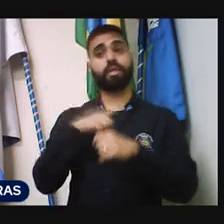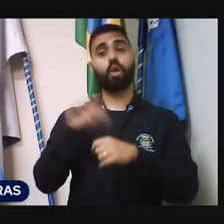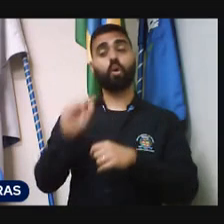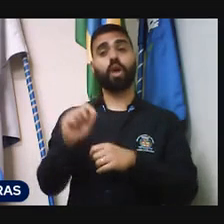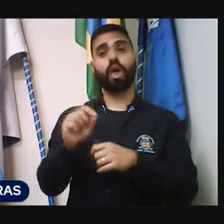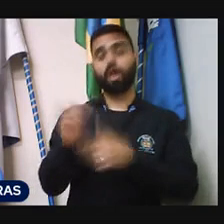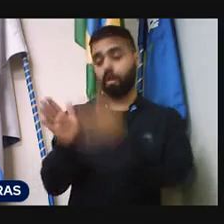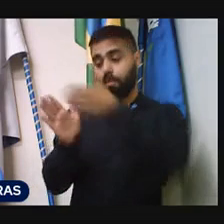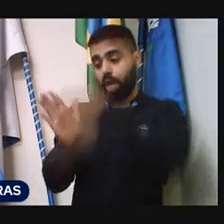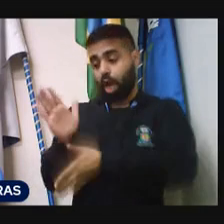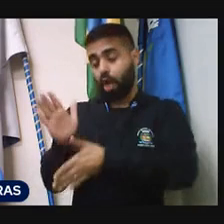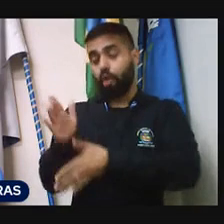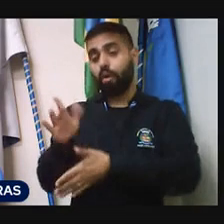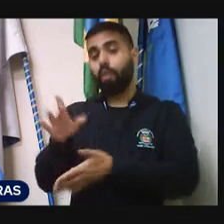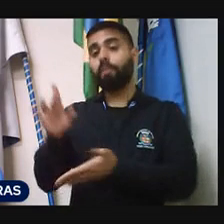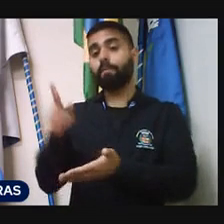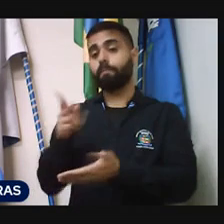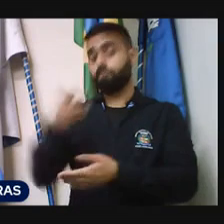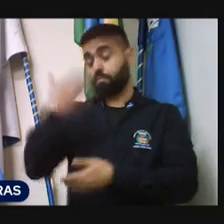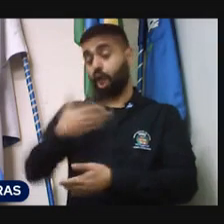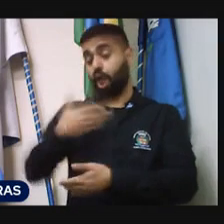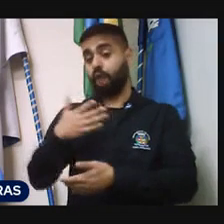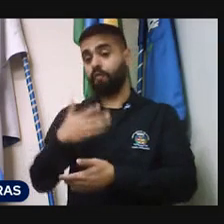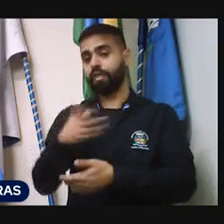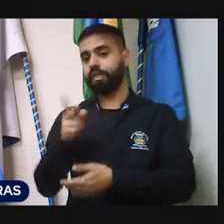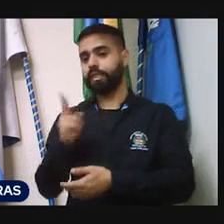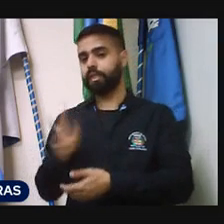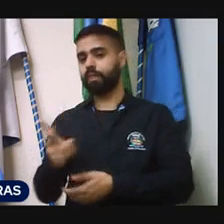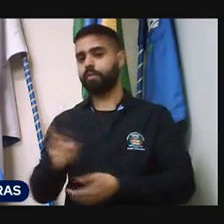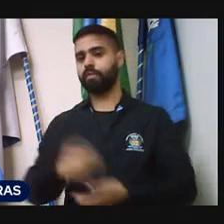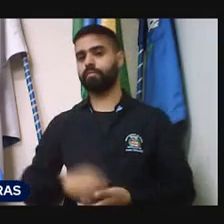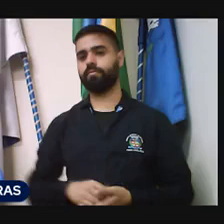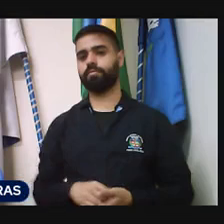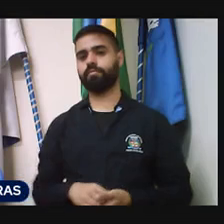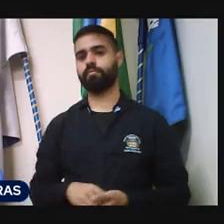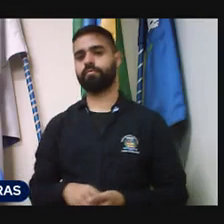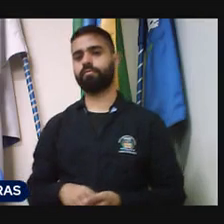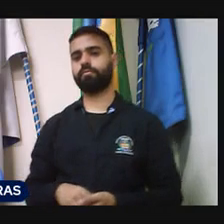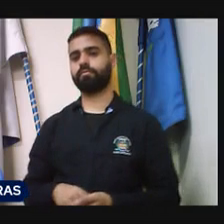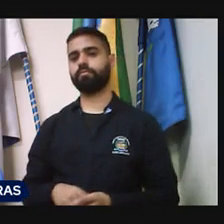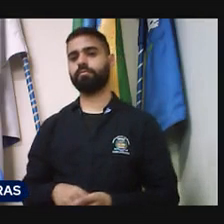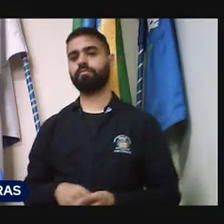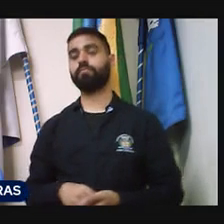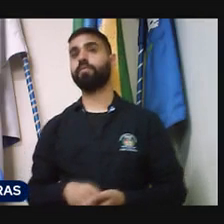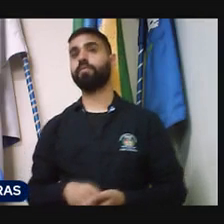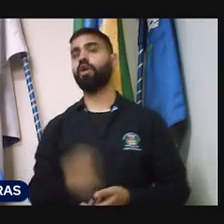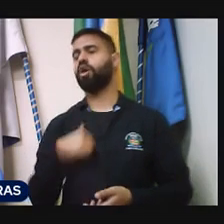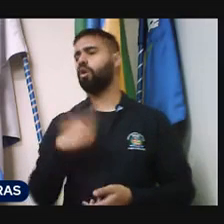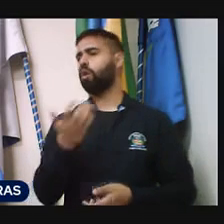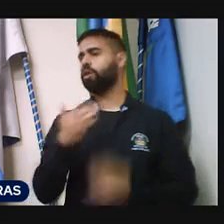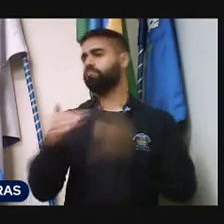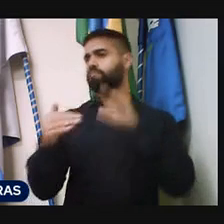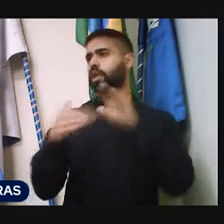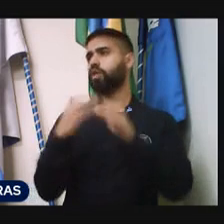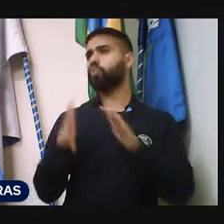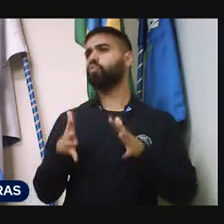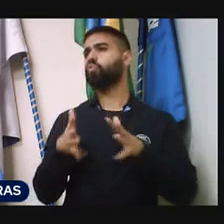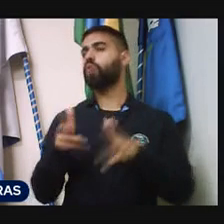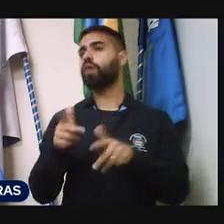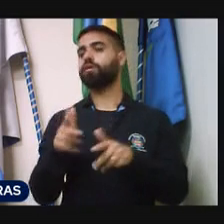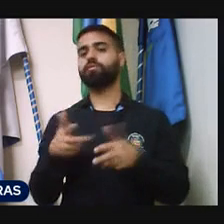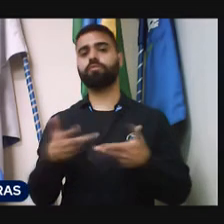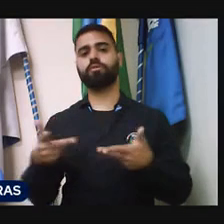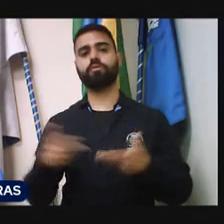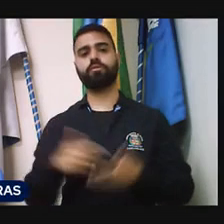exames sempre periódicos então eu gostaria que pudesse ser enviado ao meu gabinete a todos os exames